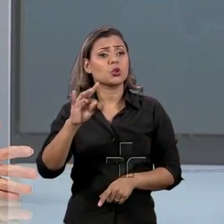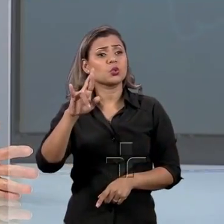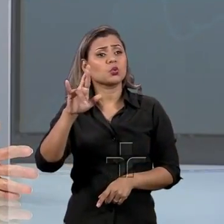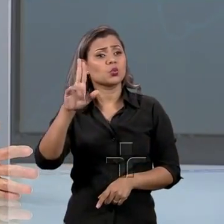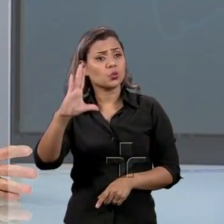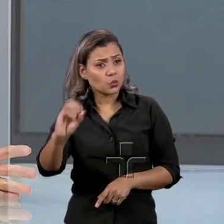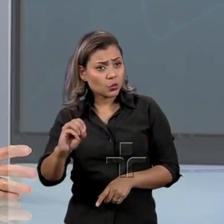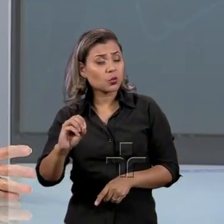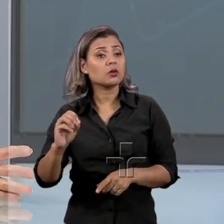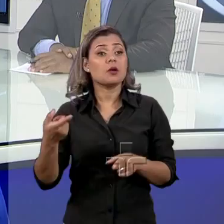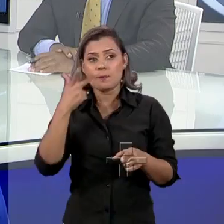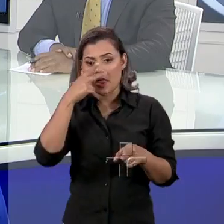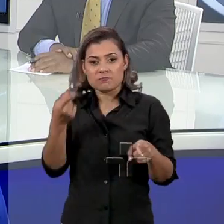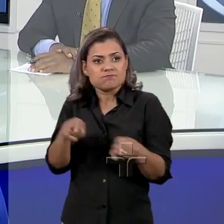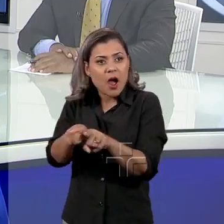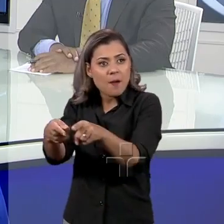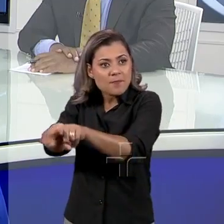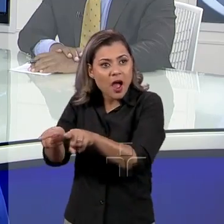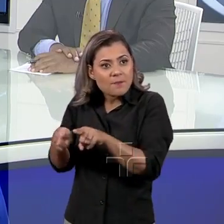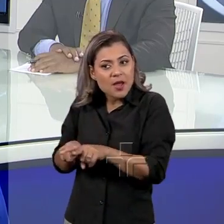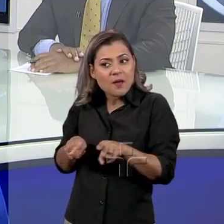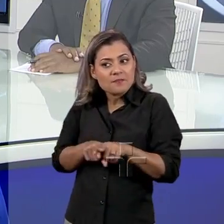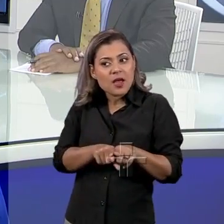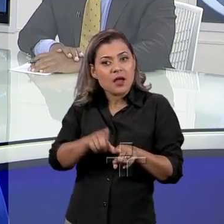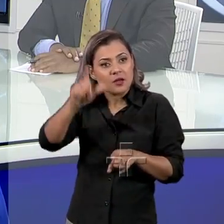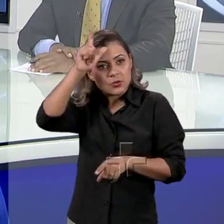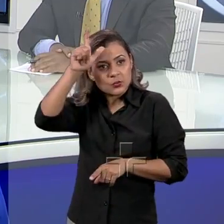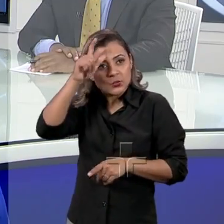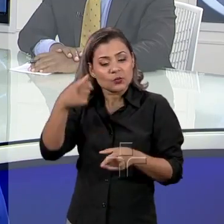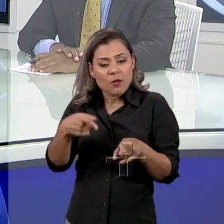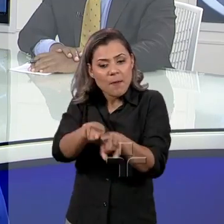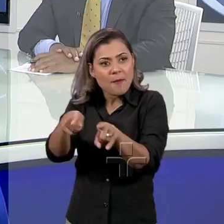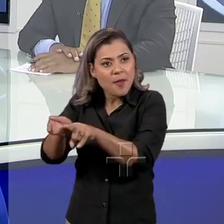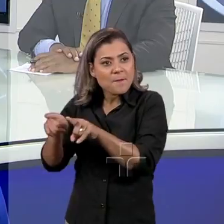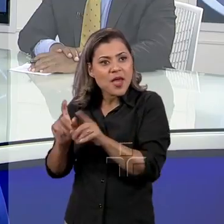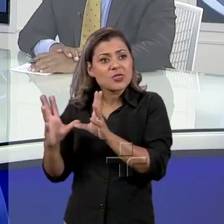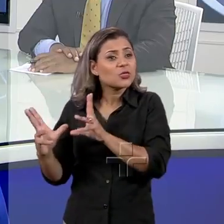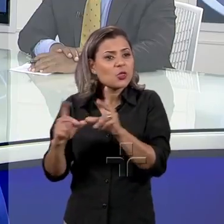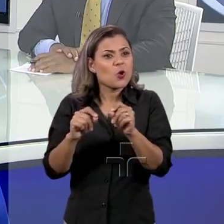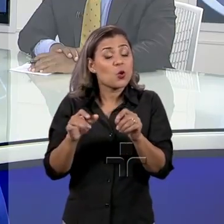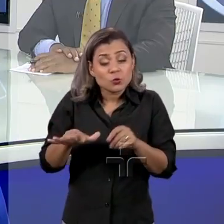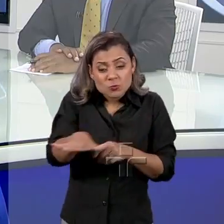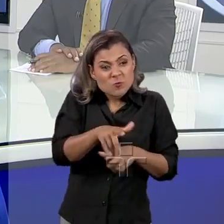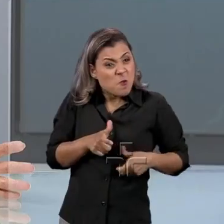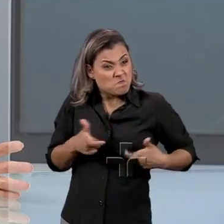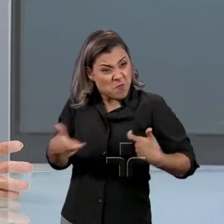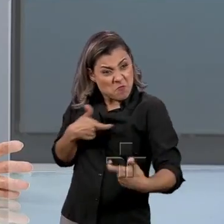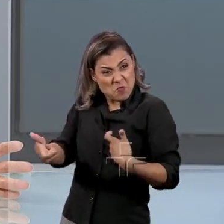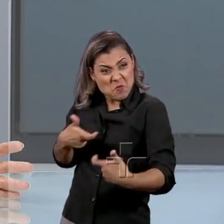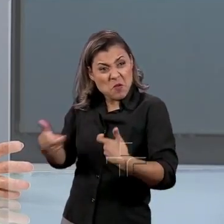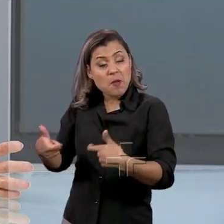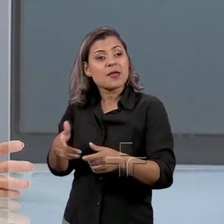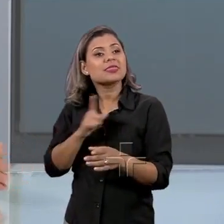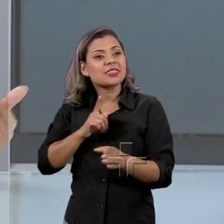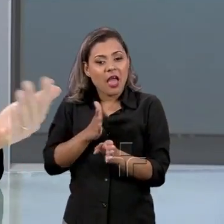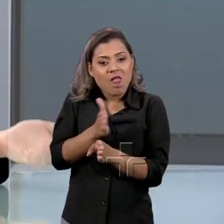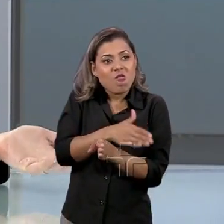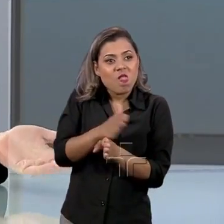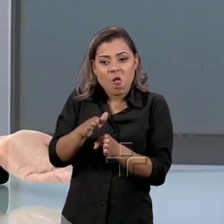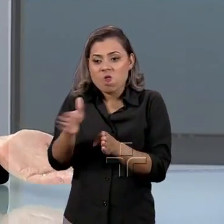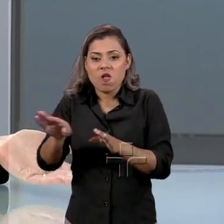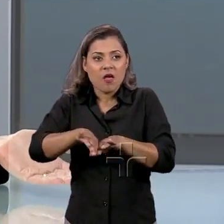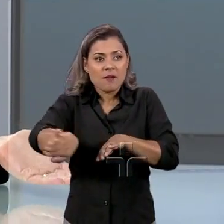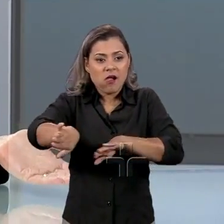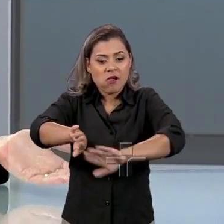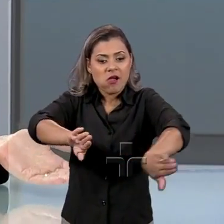ao Austro-Húngaro, não foi dito aqui, mas se aliou e que levou essa guerra todo o Oriente Médio, toda a divisão, aquele surgimento